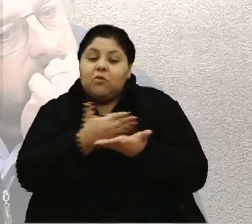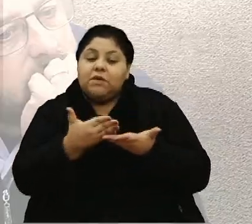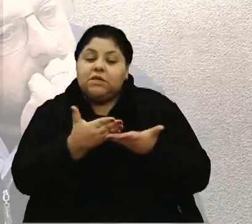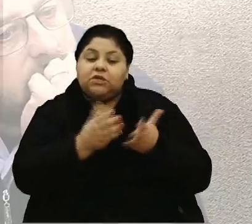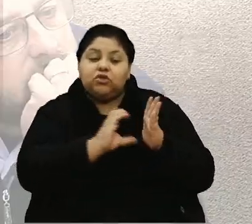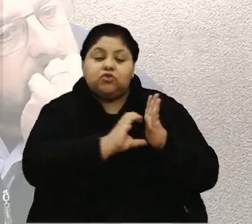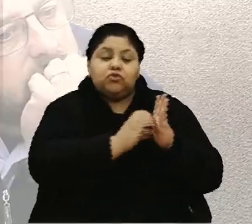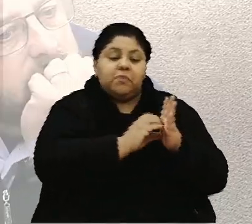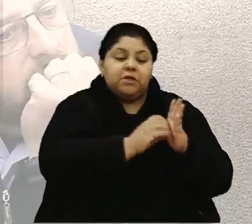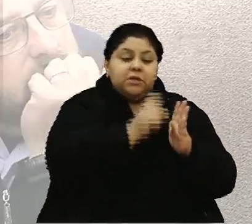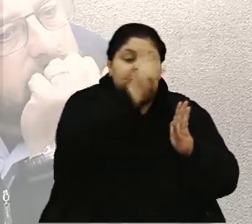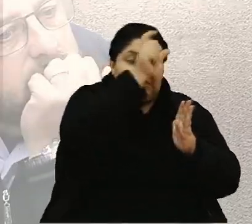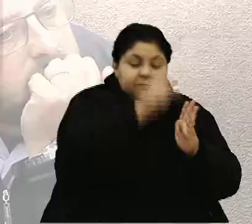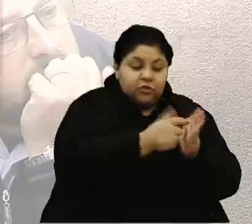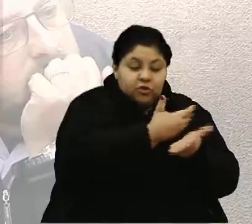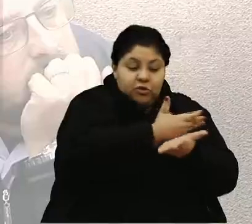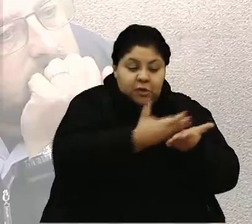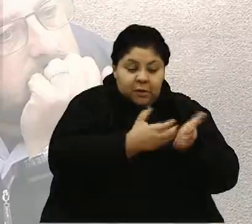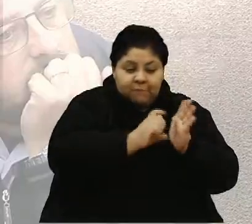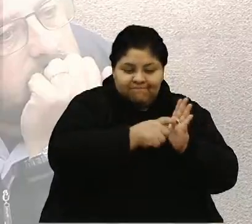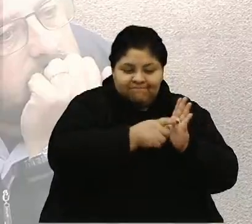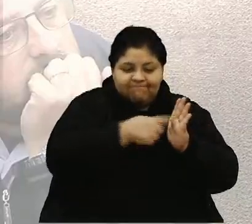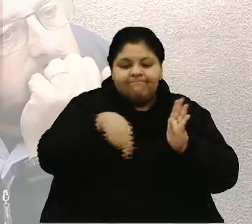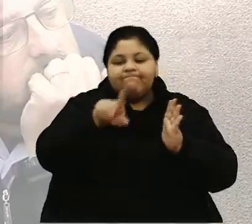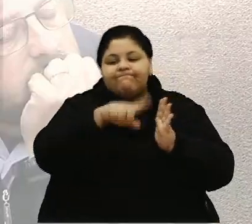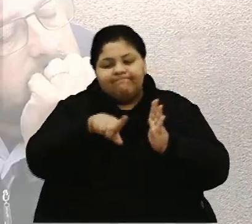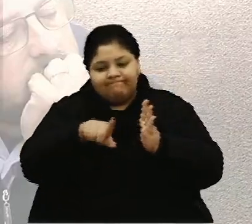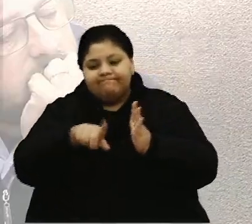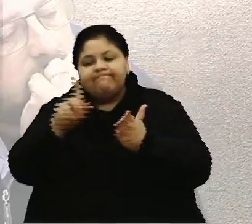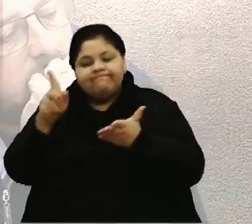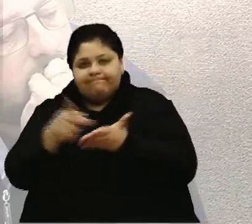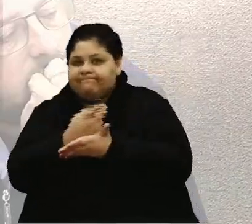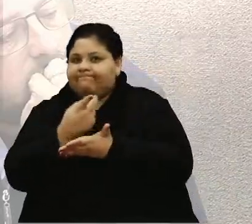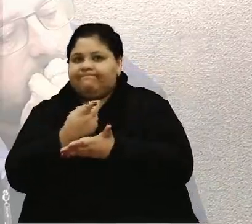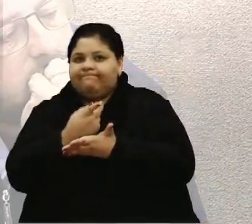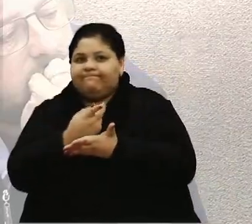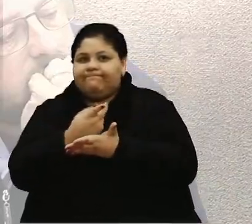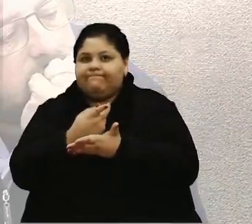são as pessoas que estão ali, a gente acaba pagando o pato. Me